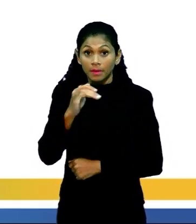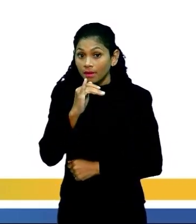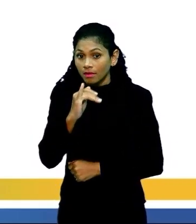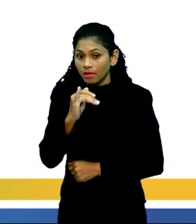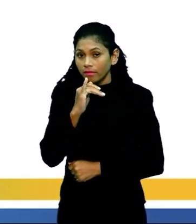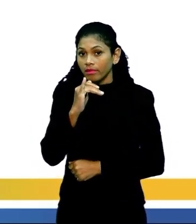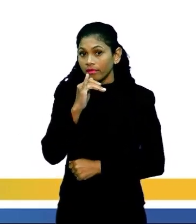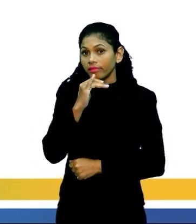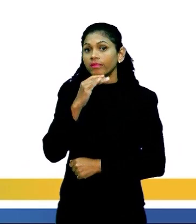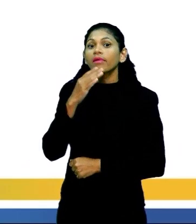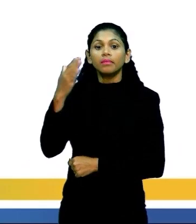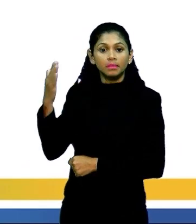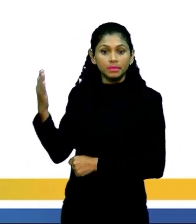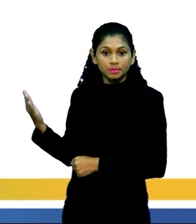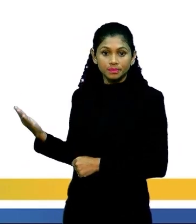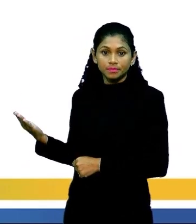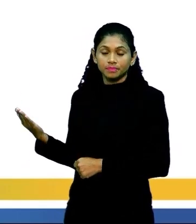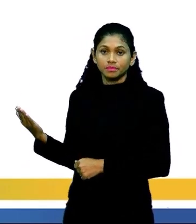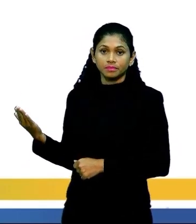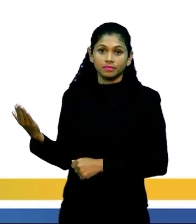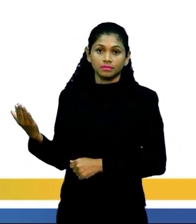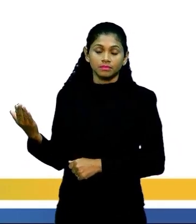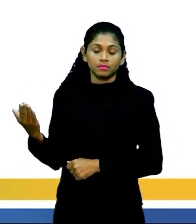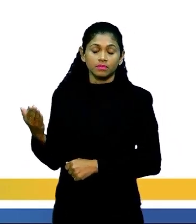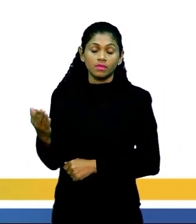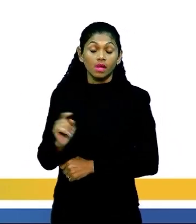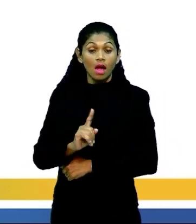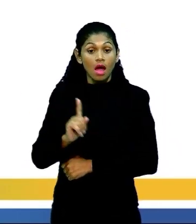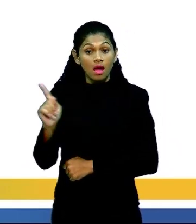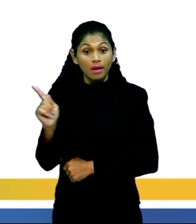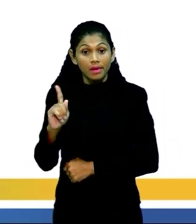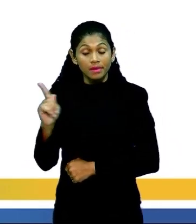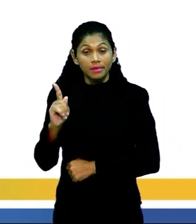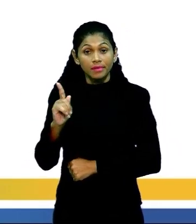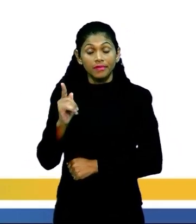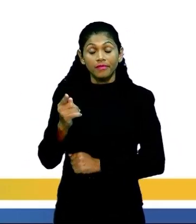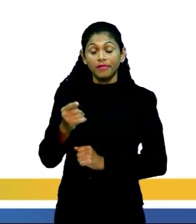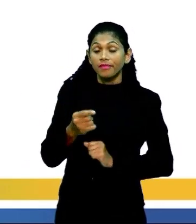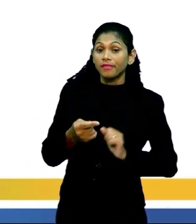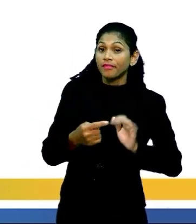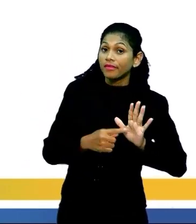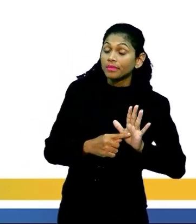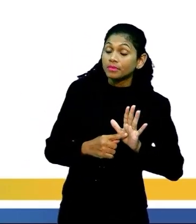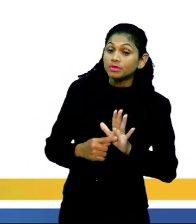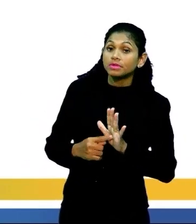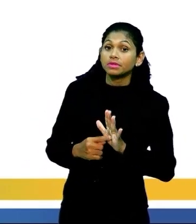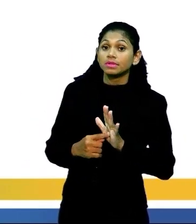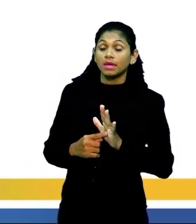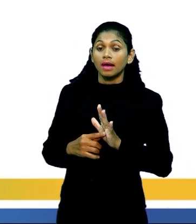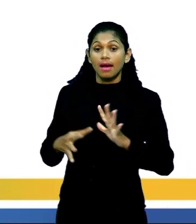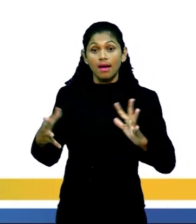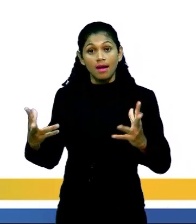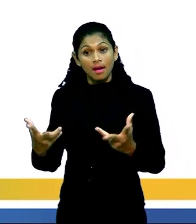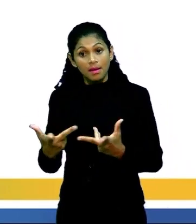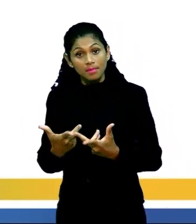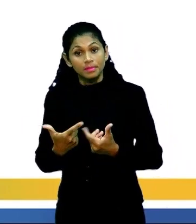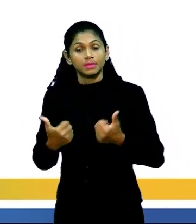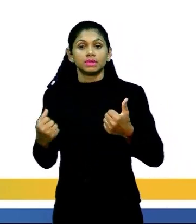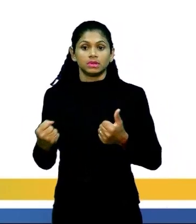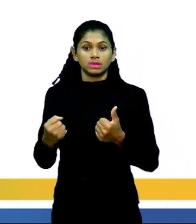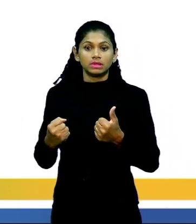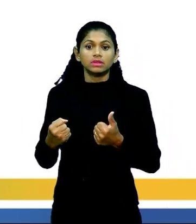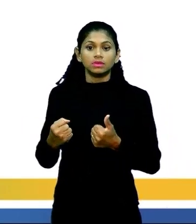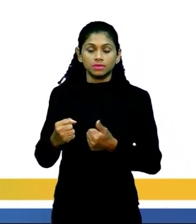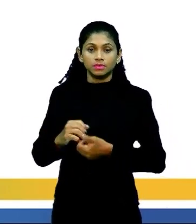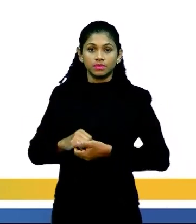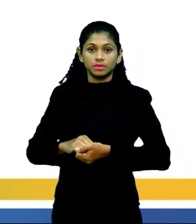respeito desse verbo modal can. Ele vai expressar habilidade, capacidade, ok? Por exemplo, nós temos